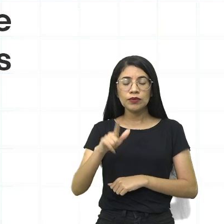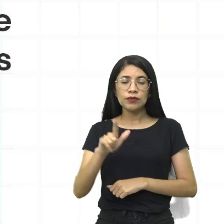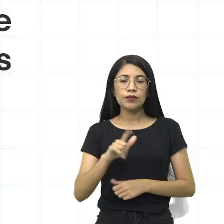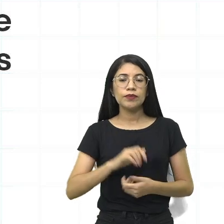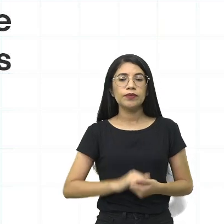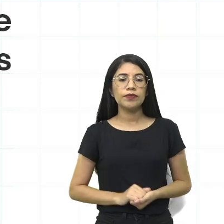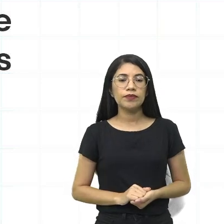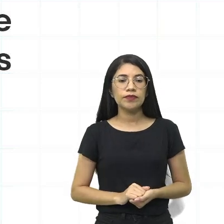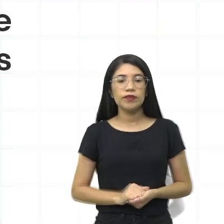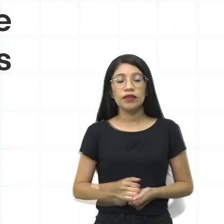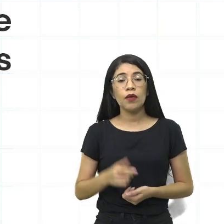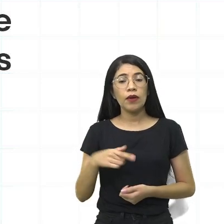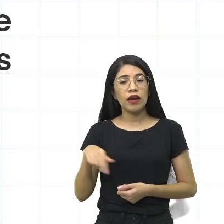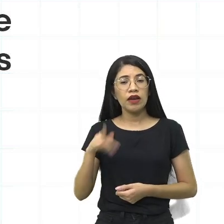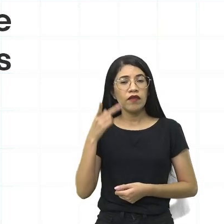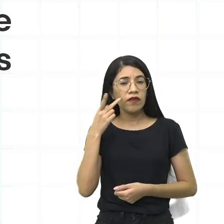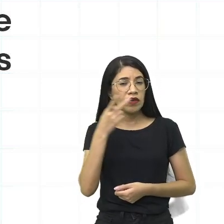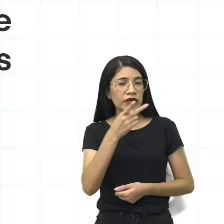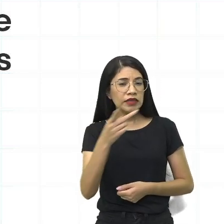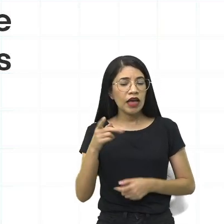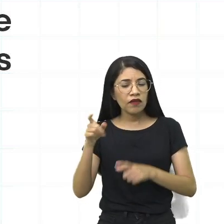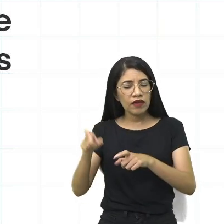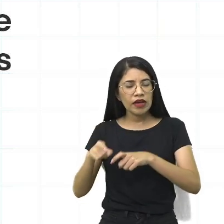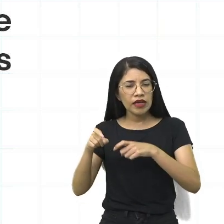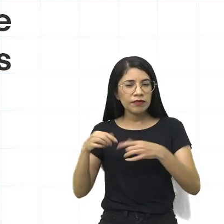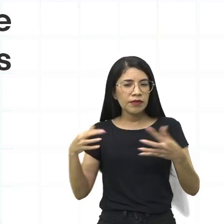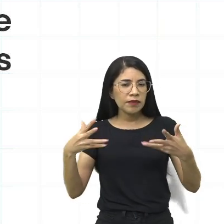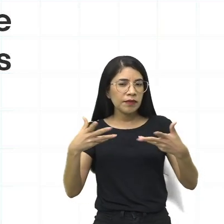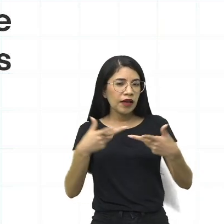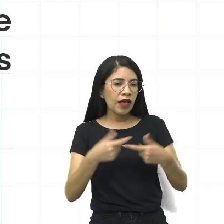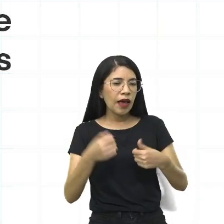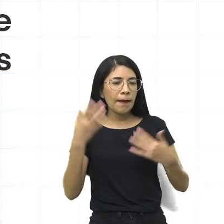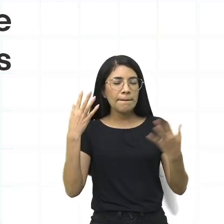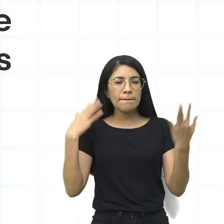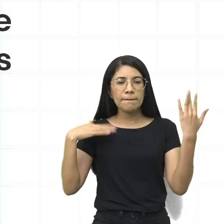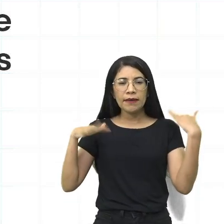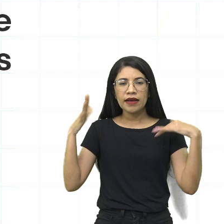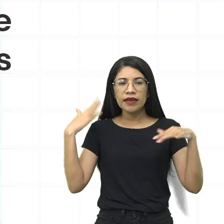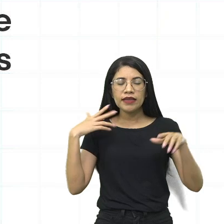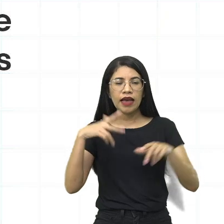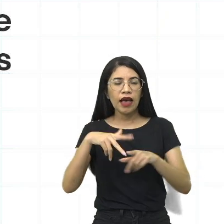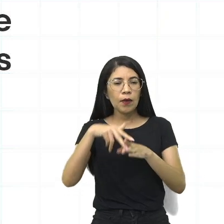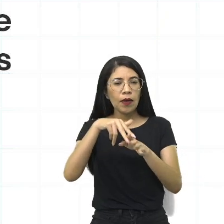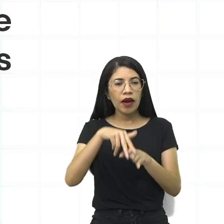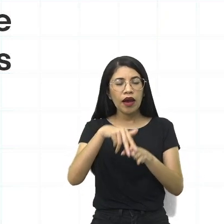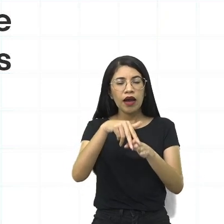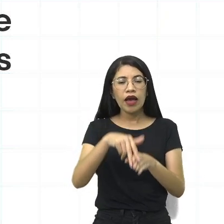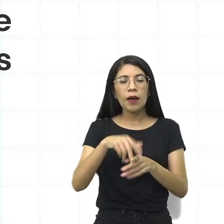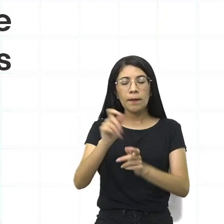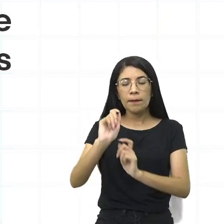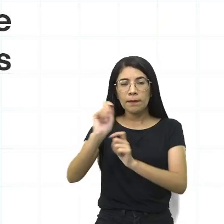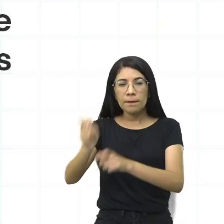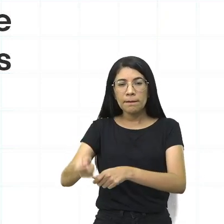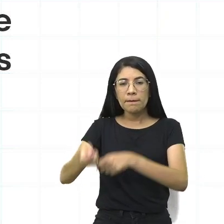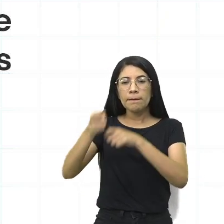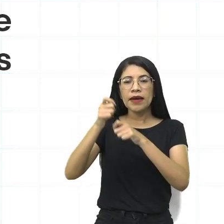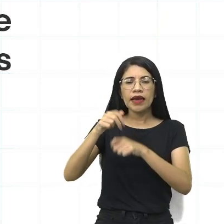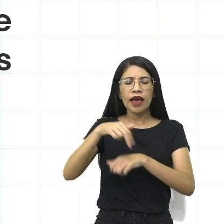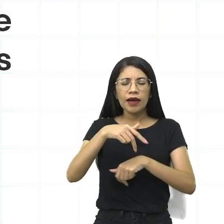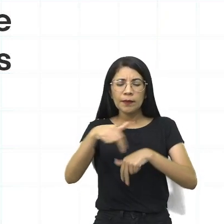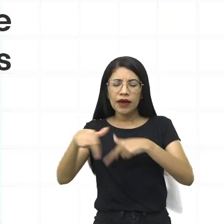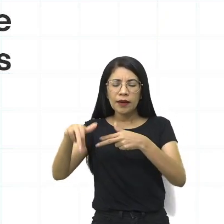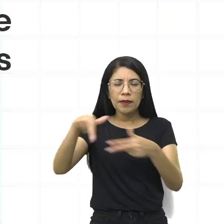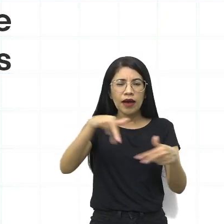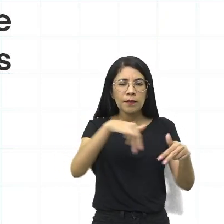Eles visitaram as belas fazendas da região, passearam a cavalo, pescaram, andaram pelos pastos e